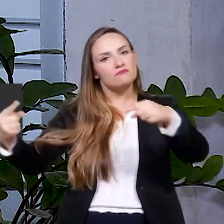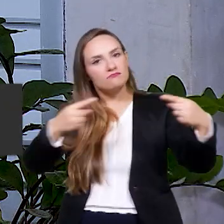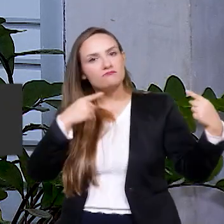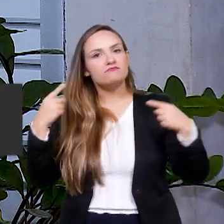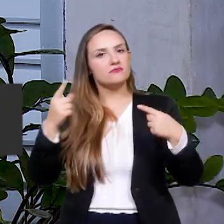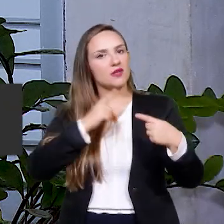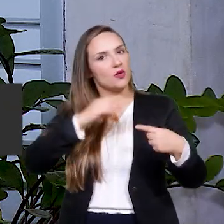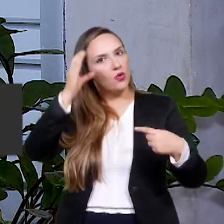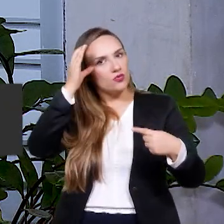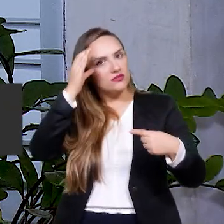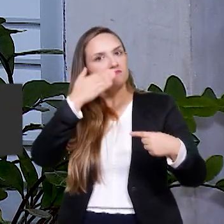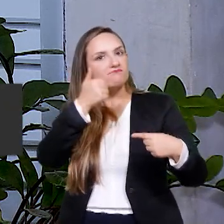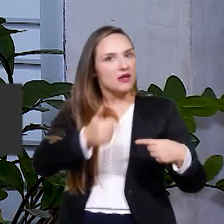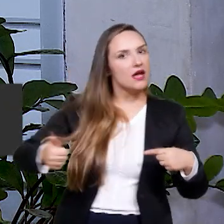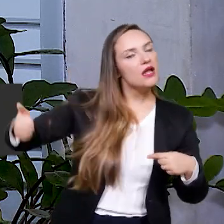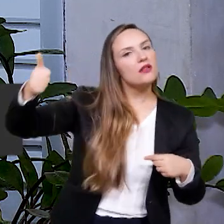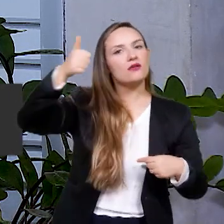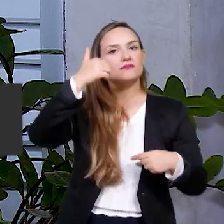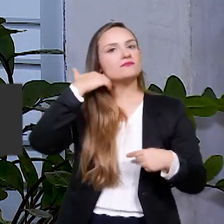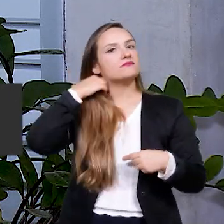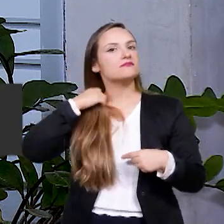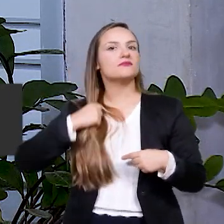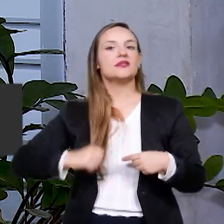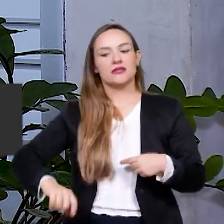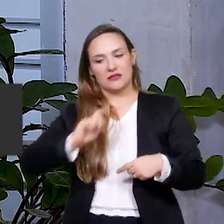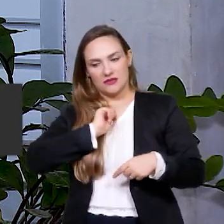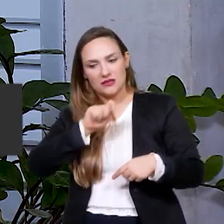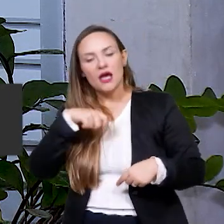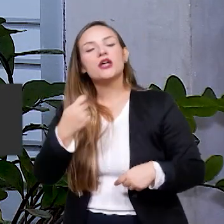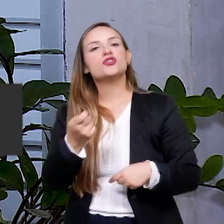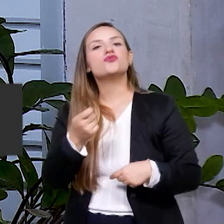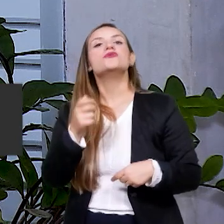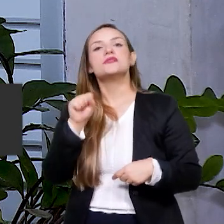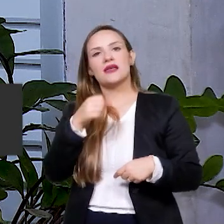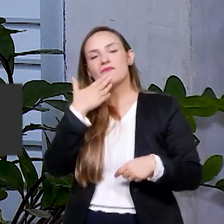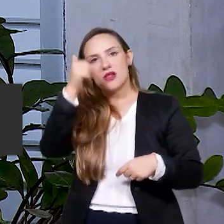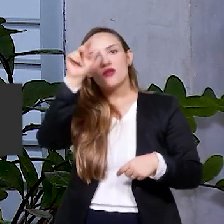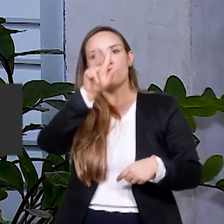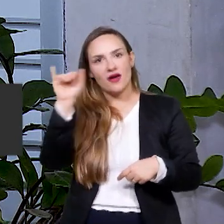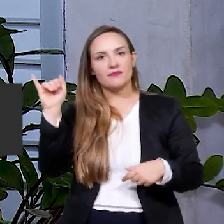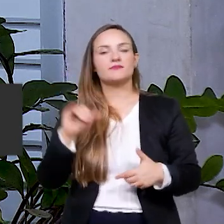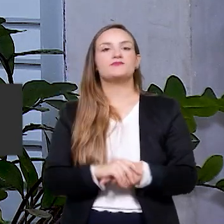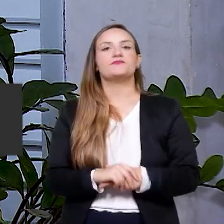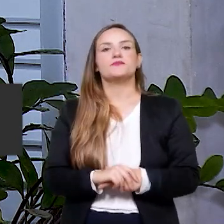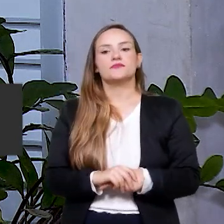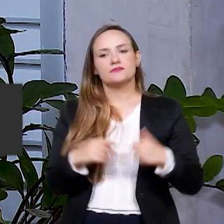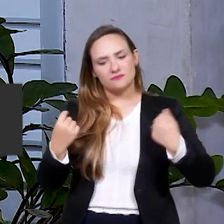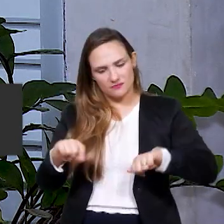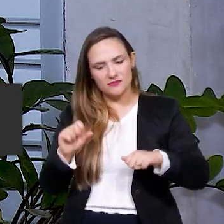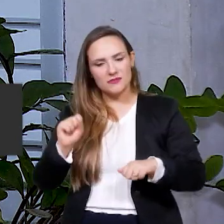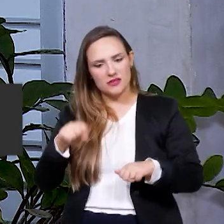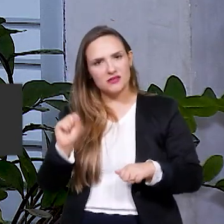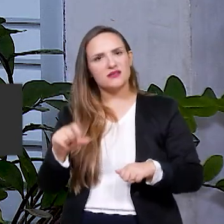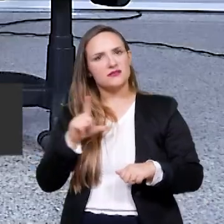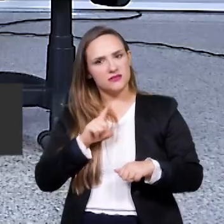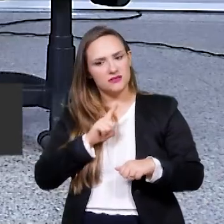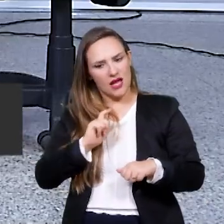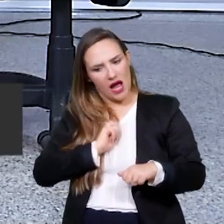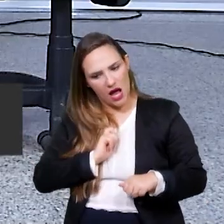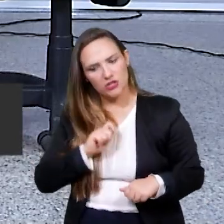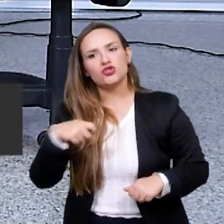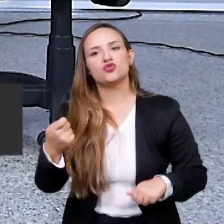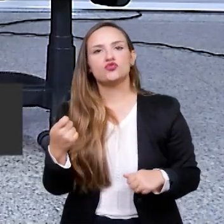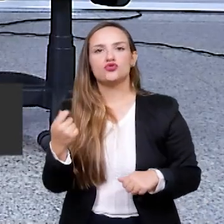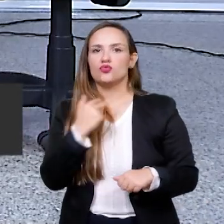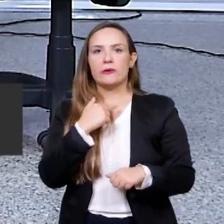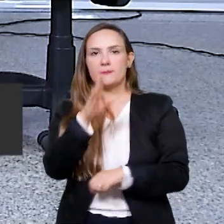aprofundada, adquirir uma consciência mais elevada e agir, porque a gente tem que ser protagonista da nossa história. Nós temos que ser ativos nessa